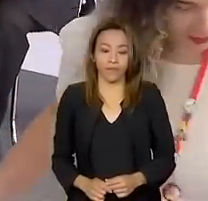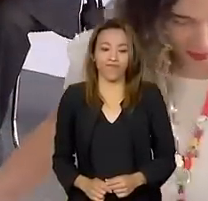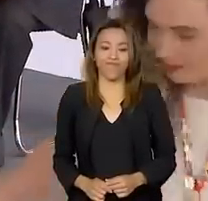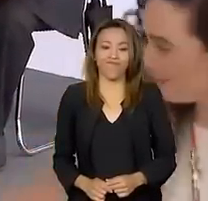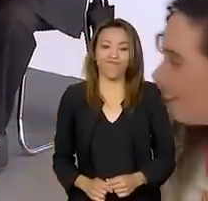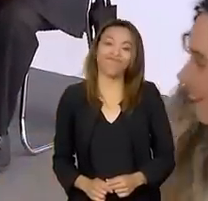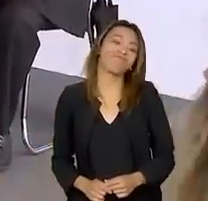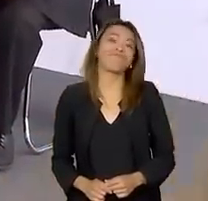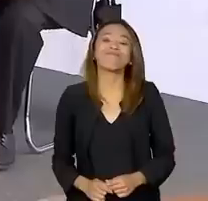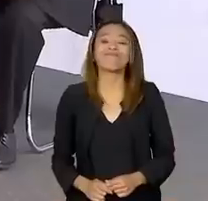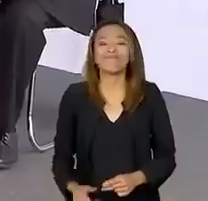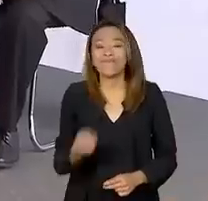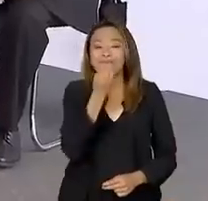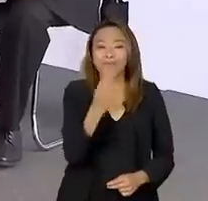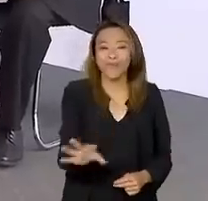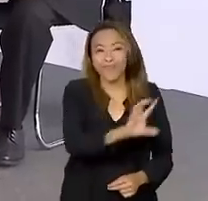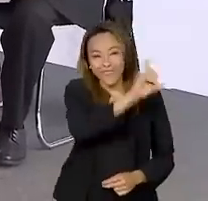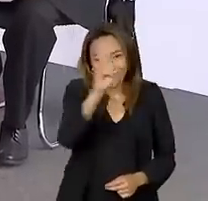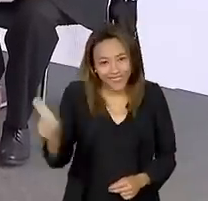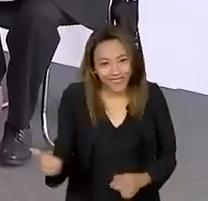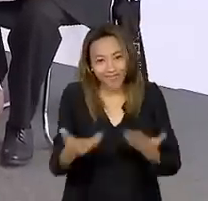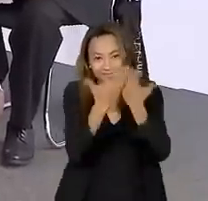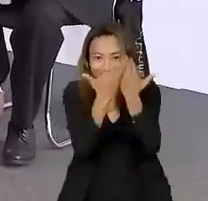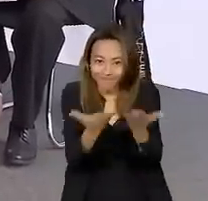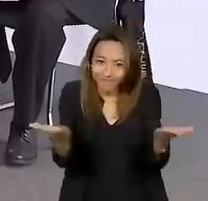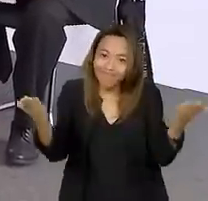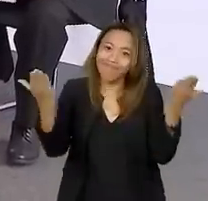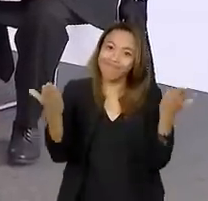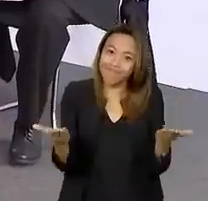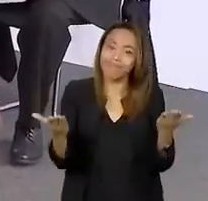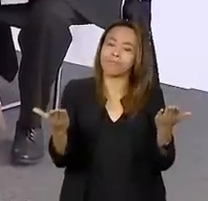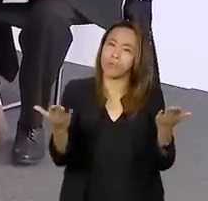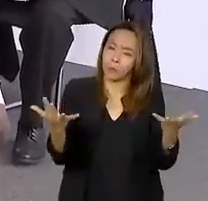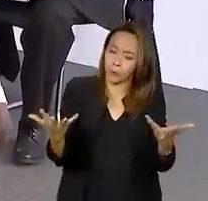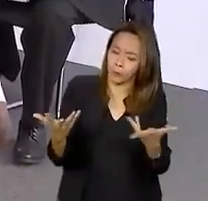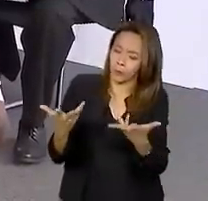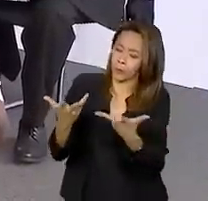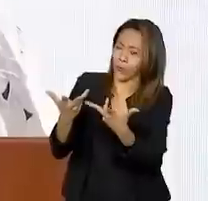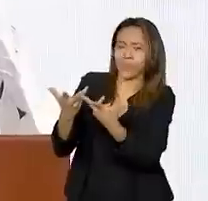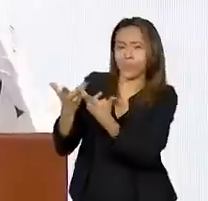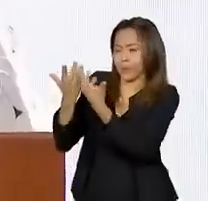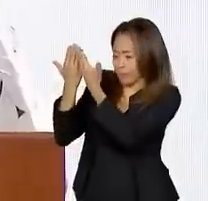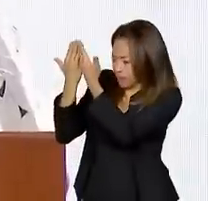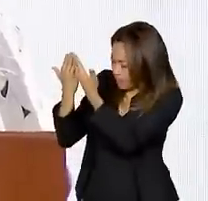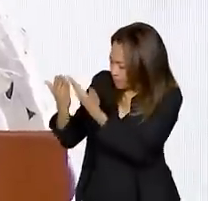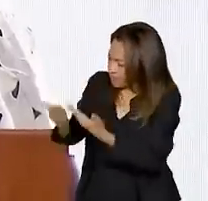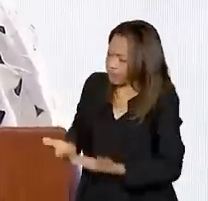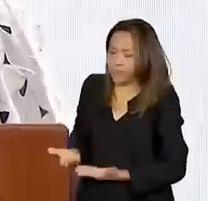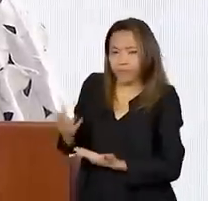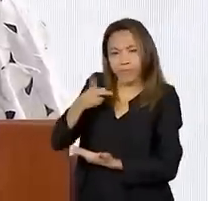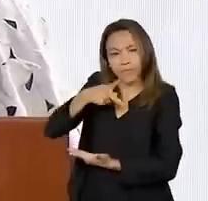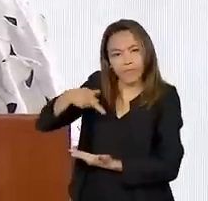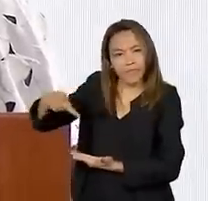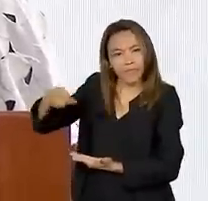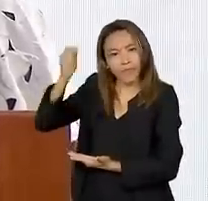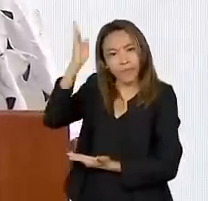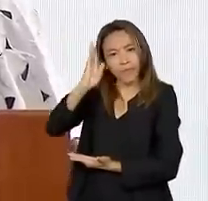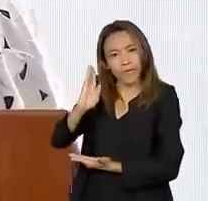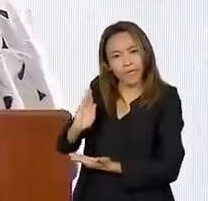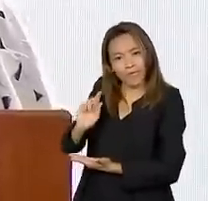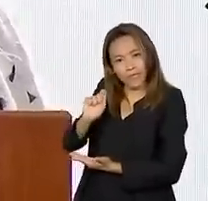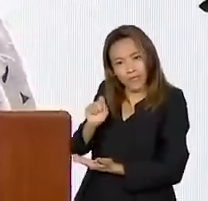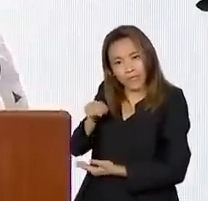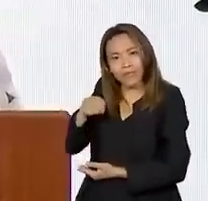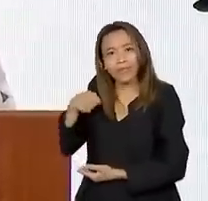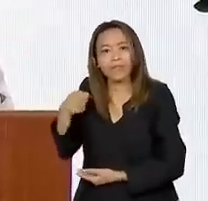Bom dia, senhoras e senhores. E o nosso ilustríssimo senhor presidente da República, senhor